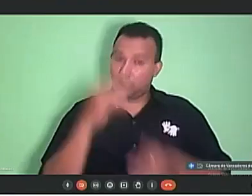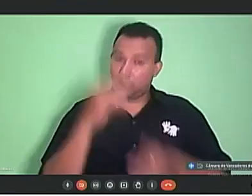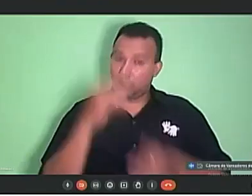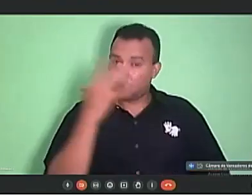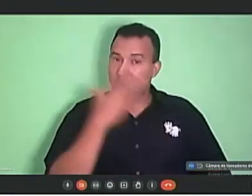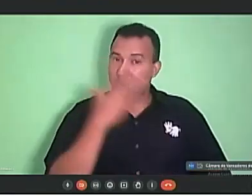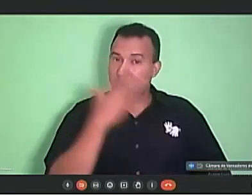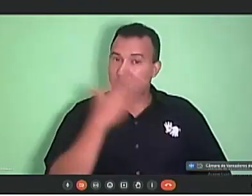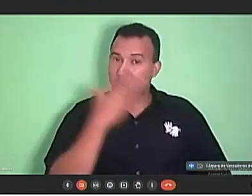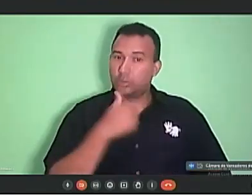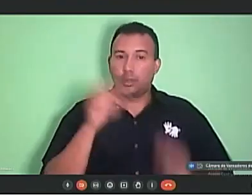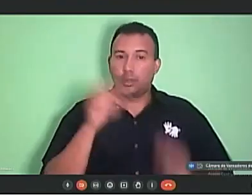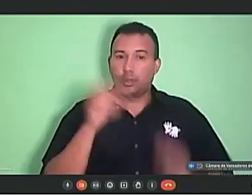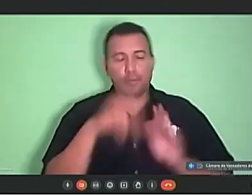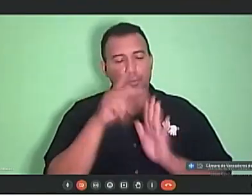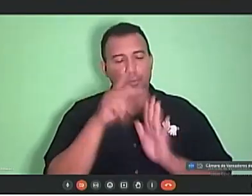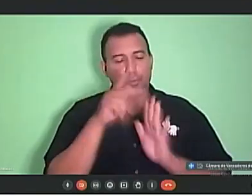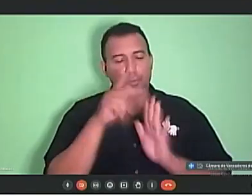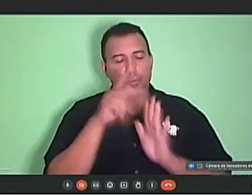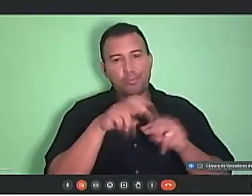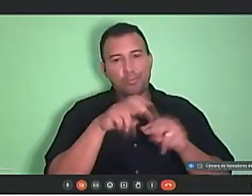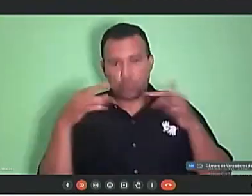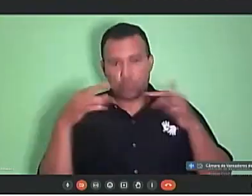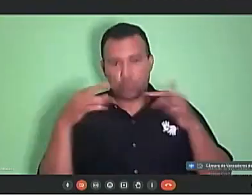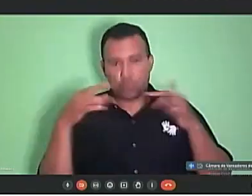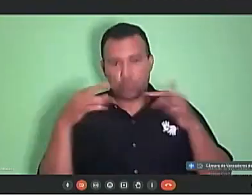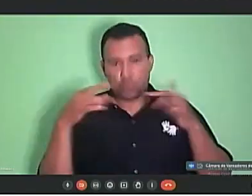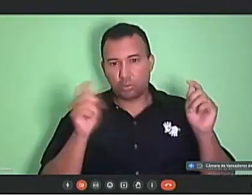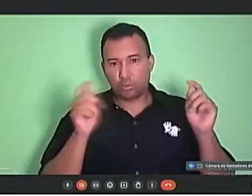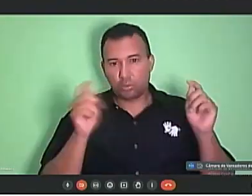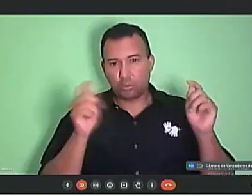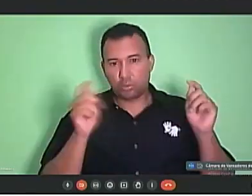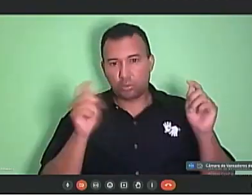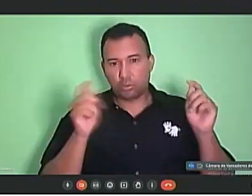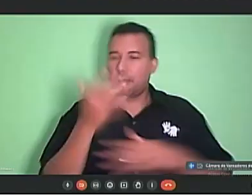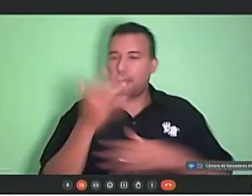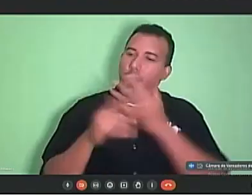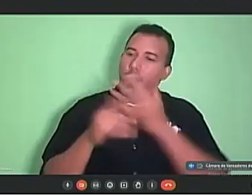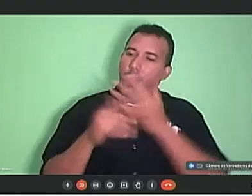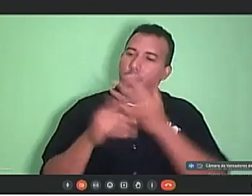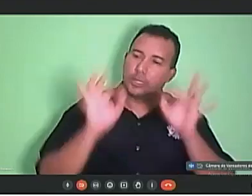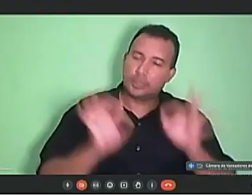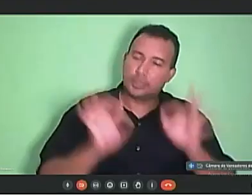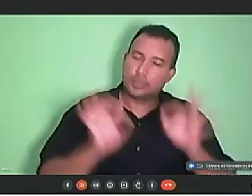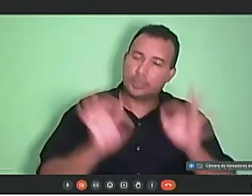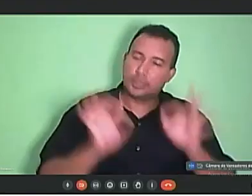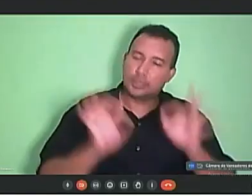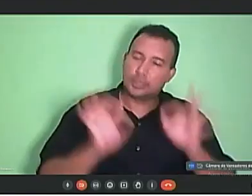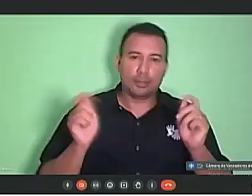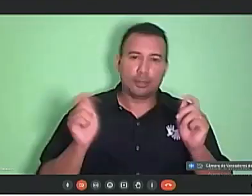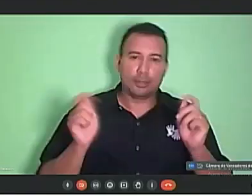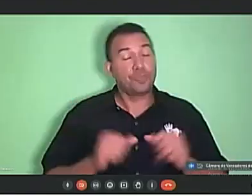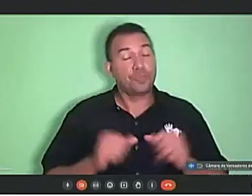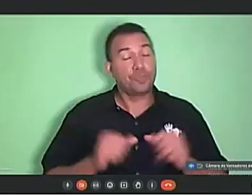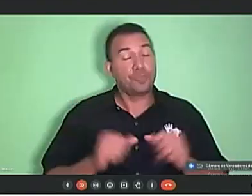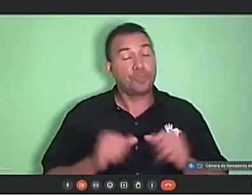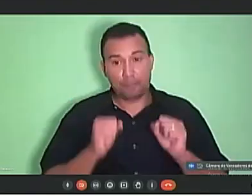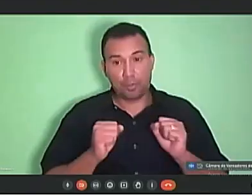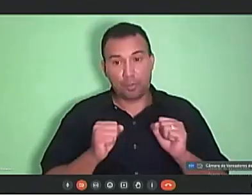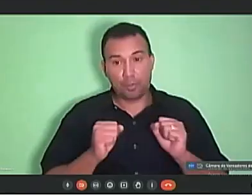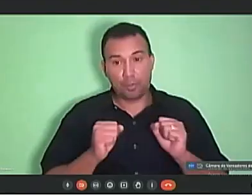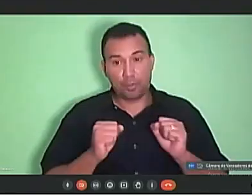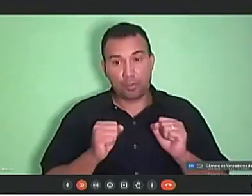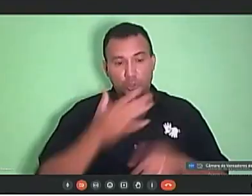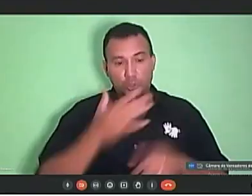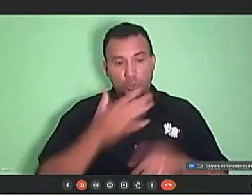projeto turístico com diversas possibilidades de paisagismo e obras paralelas, pode se tornar uma excelente atração turística para a